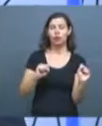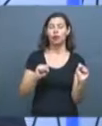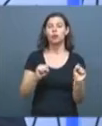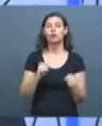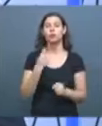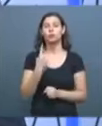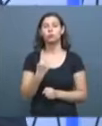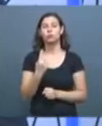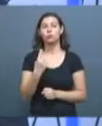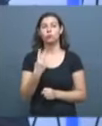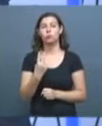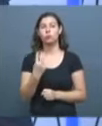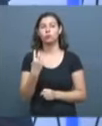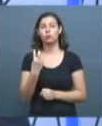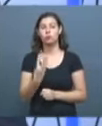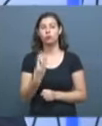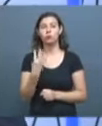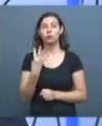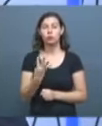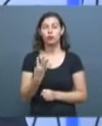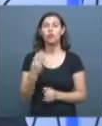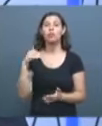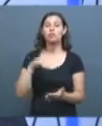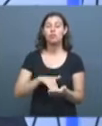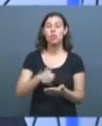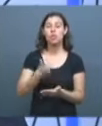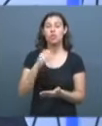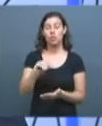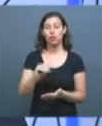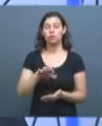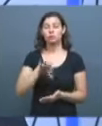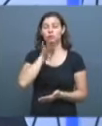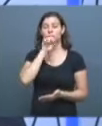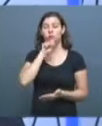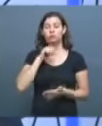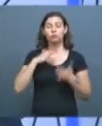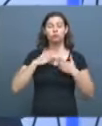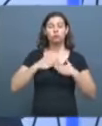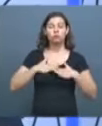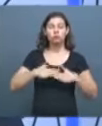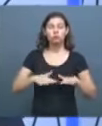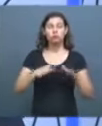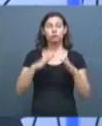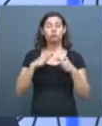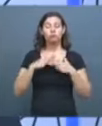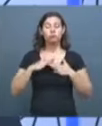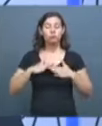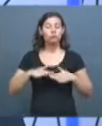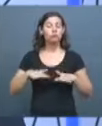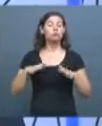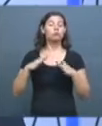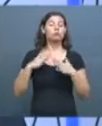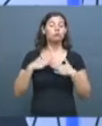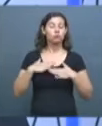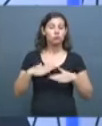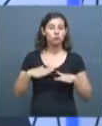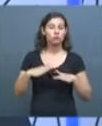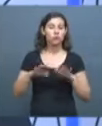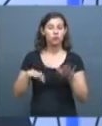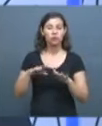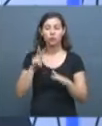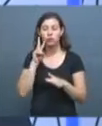vai respirando, usando todos os equipamentos, para você ganhar tempo, para você ressignificar aquilo. Às vezes o touro é menos bravo do que